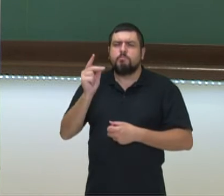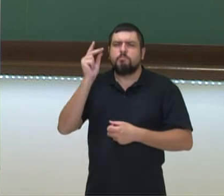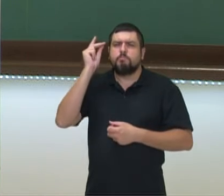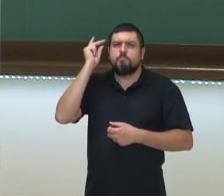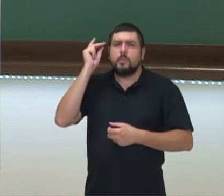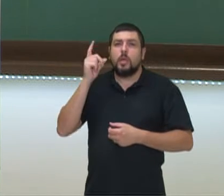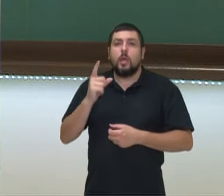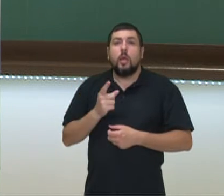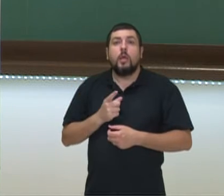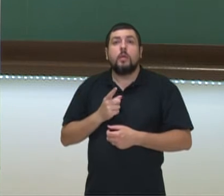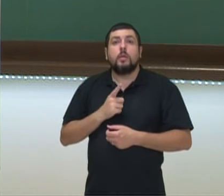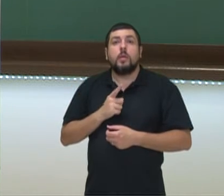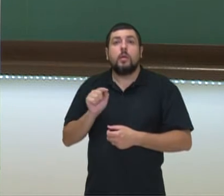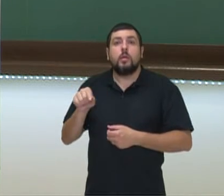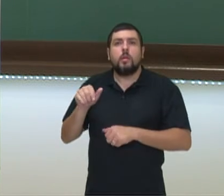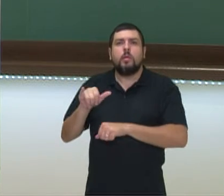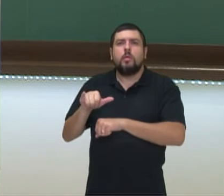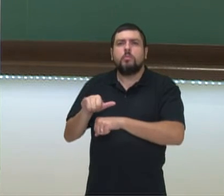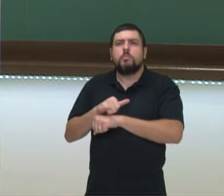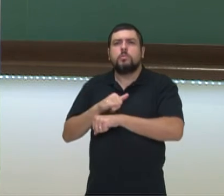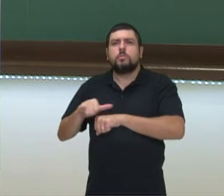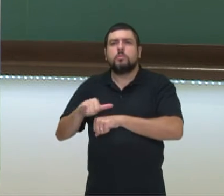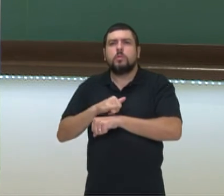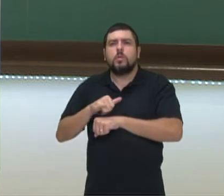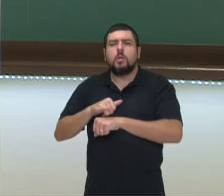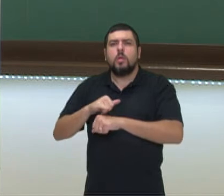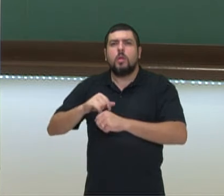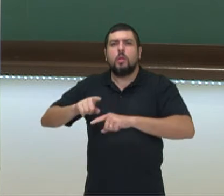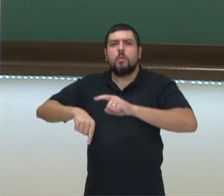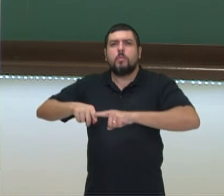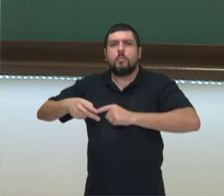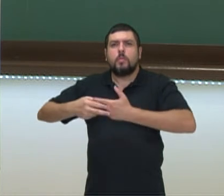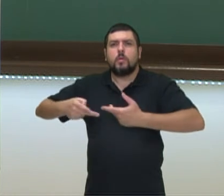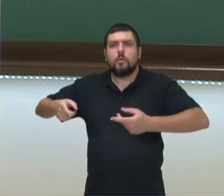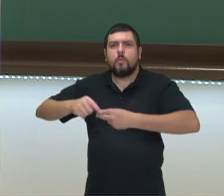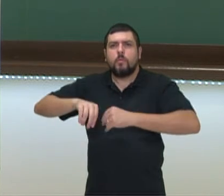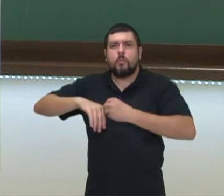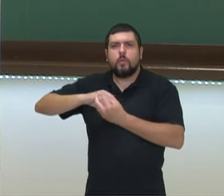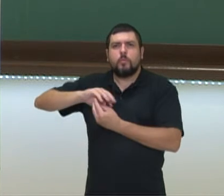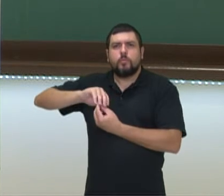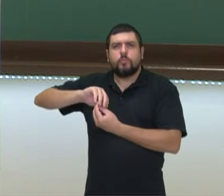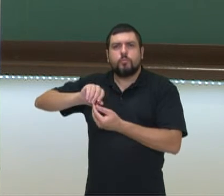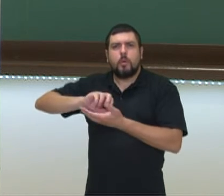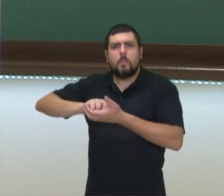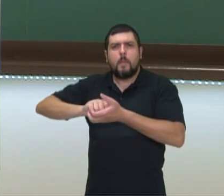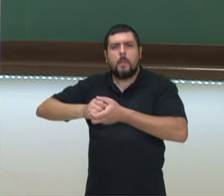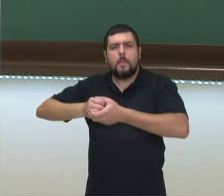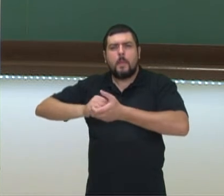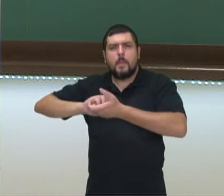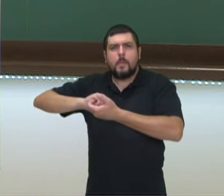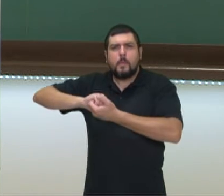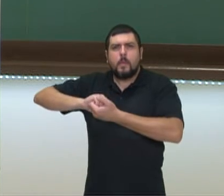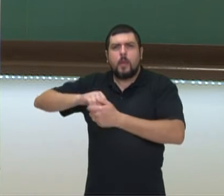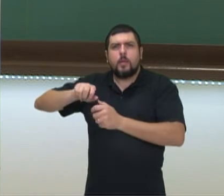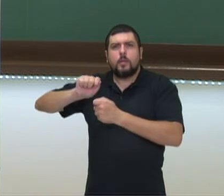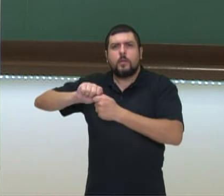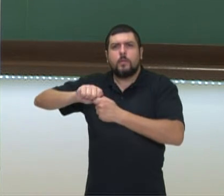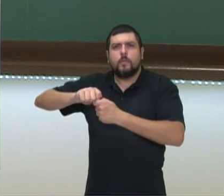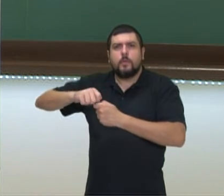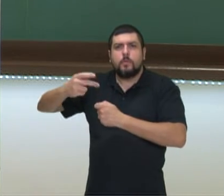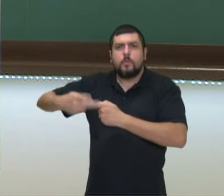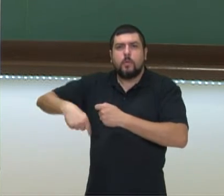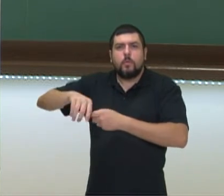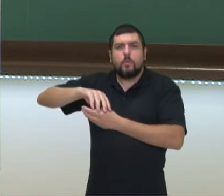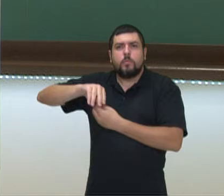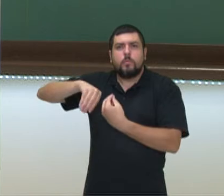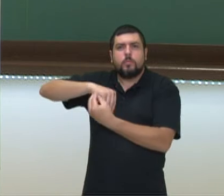o desenvolvimento desses materiais para que ele pudesse então expressar a sua arte rupestre, nessa mistura de